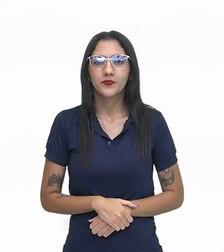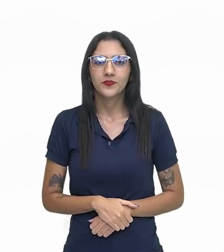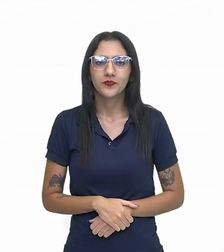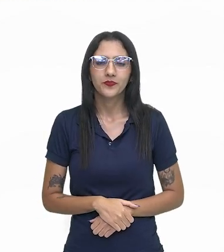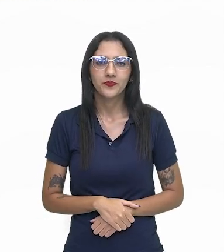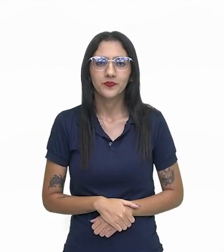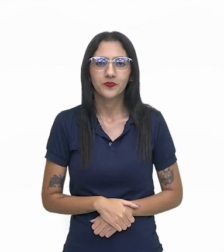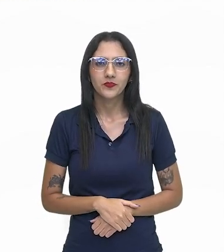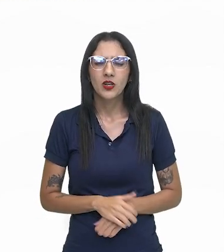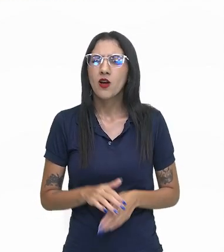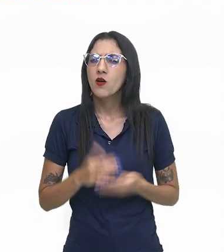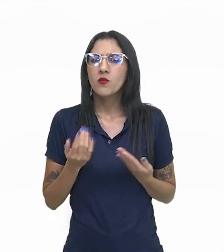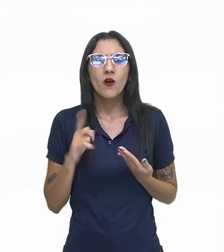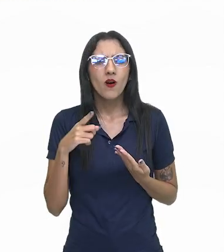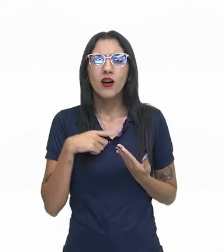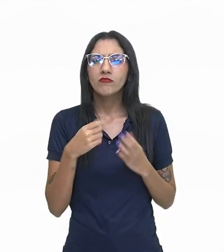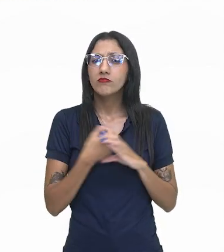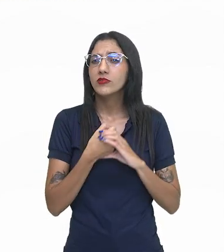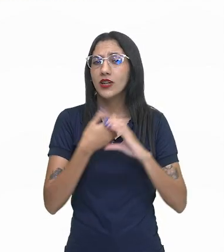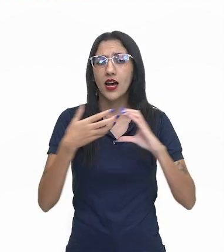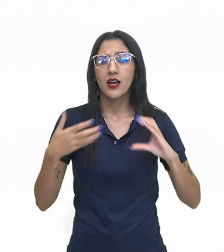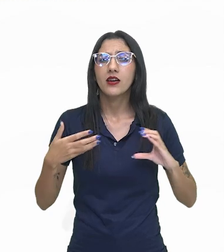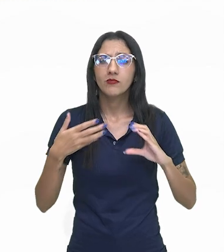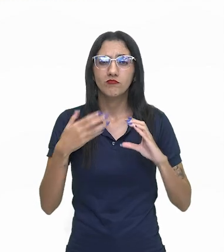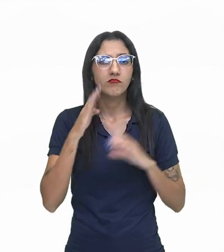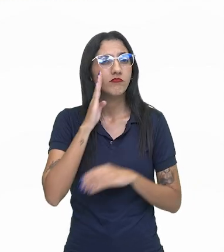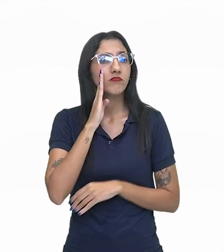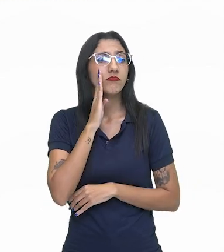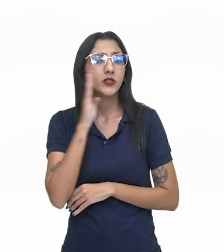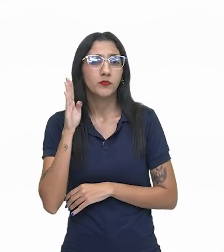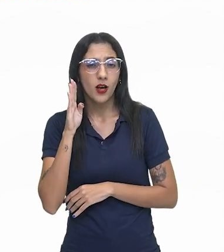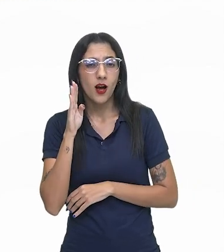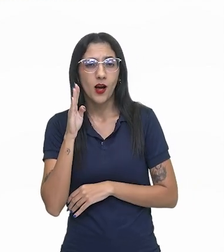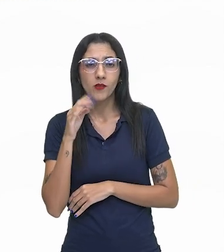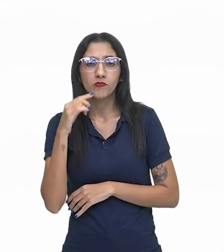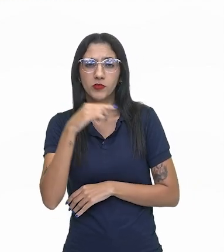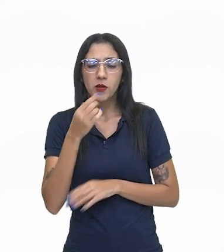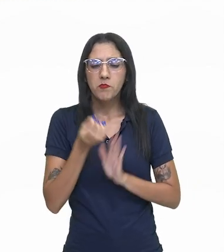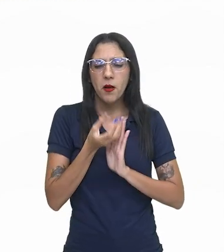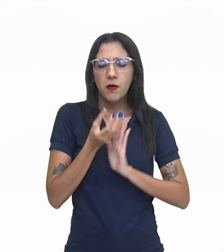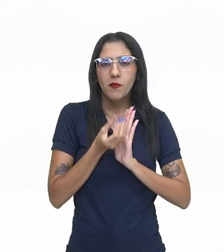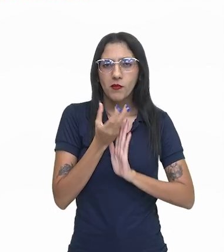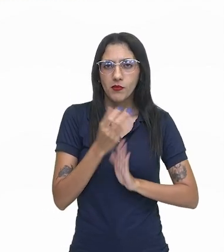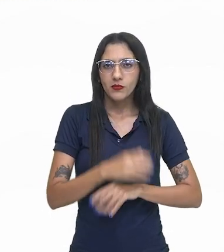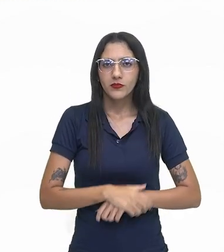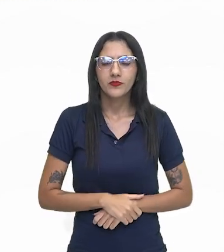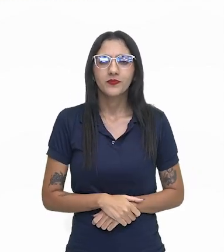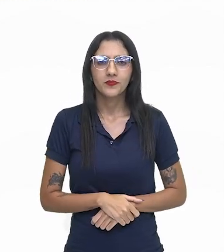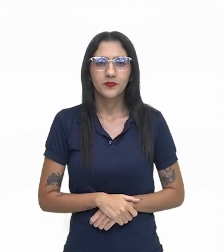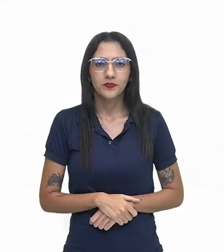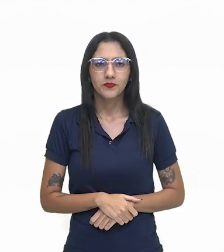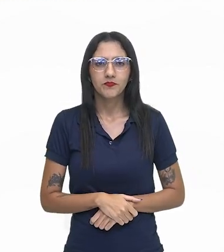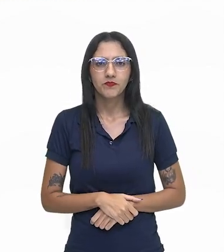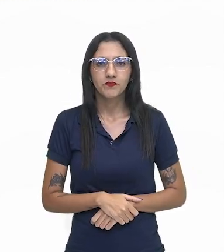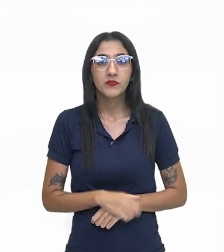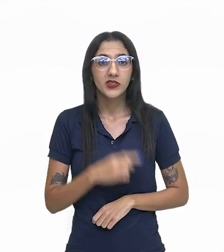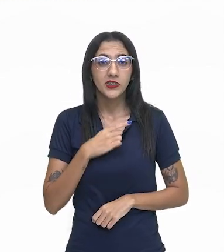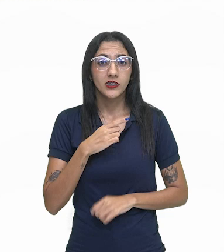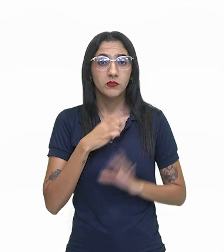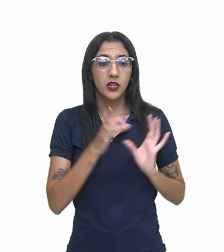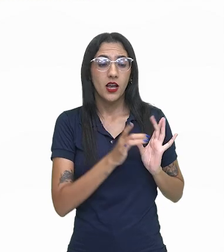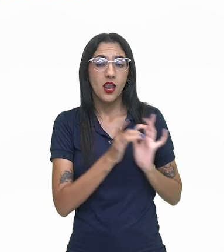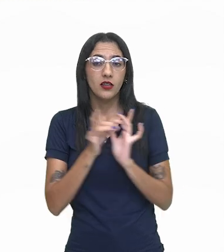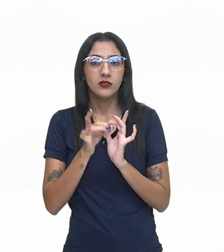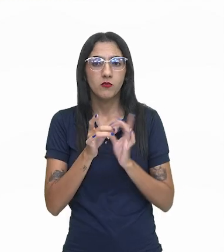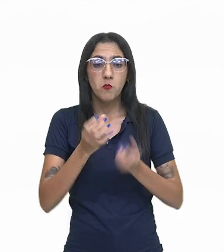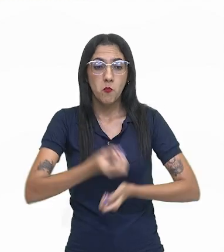Então, quais são as características principais destas produções? Vínculo entre